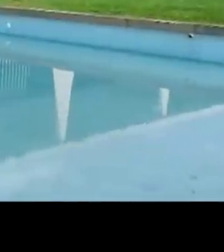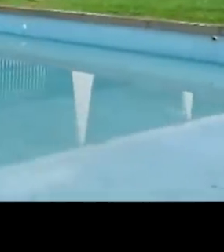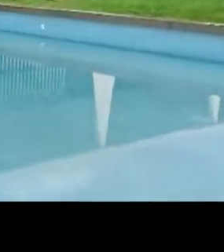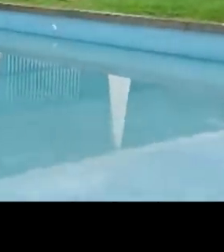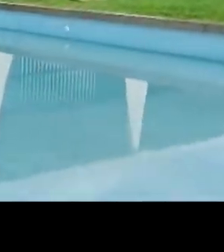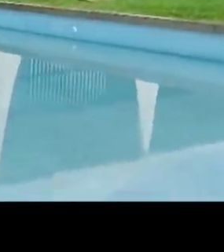Legendas Pedro Negri